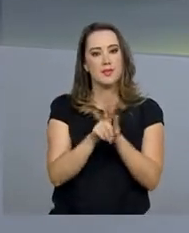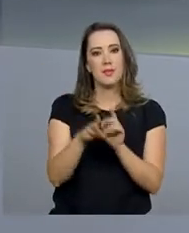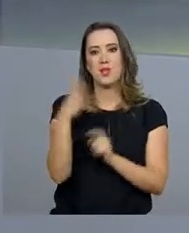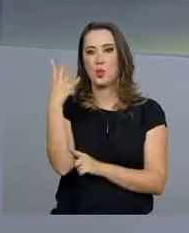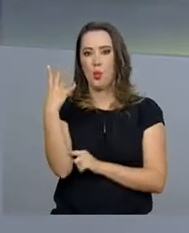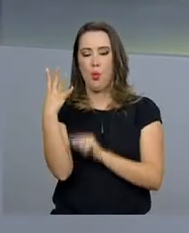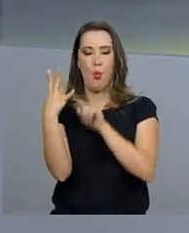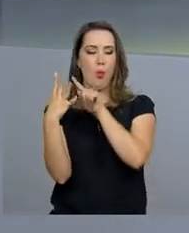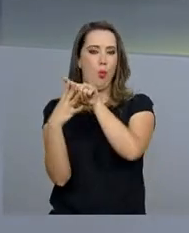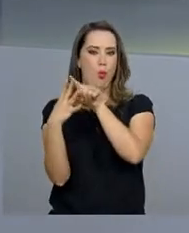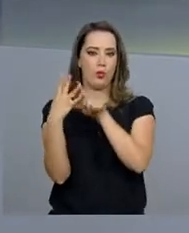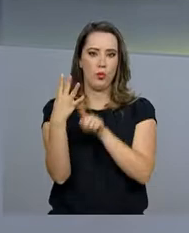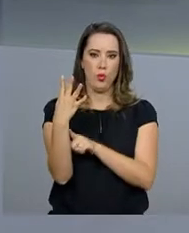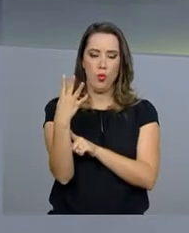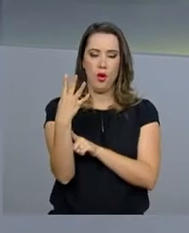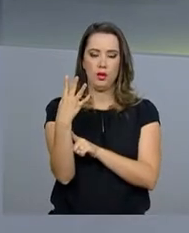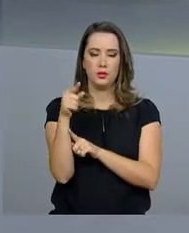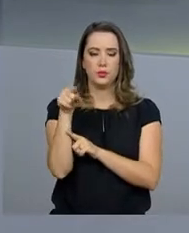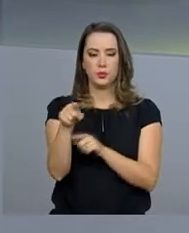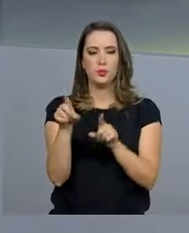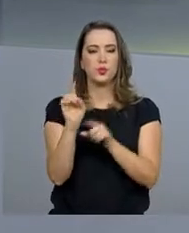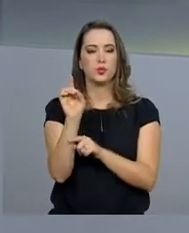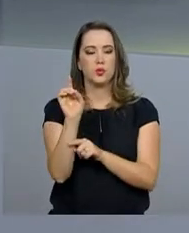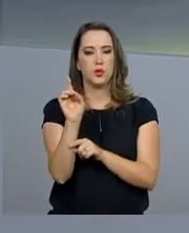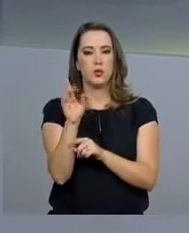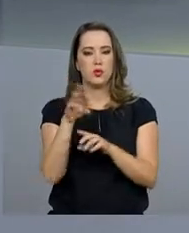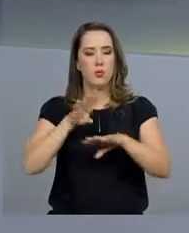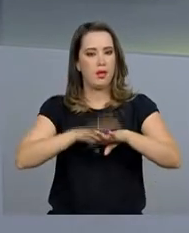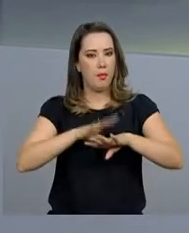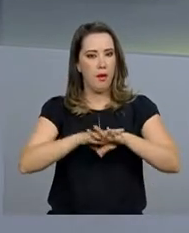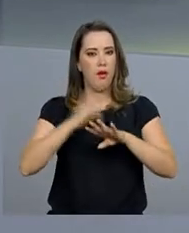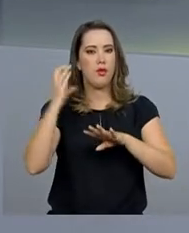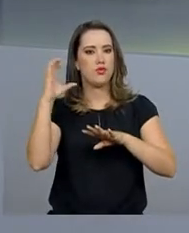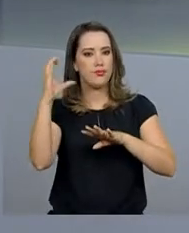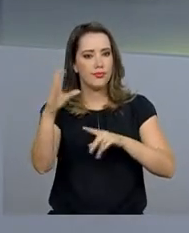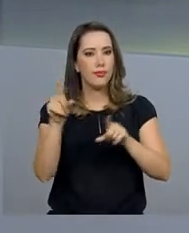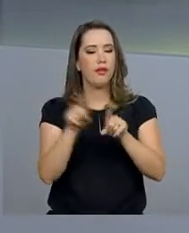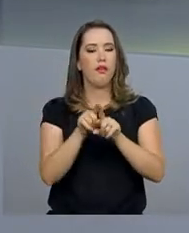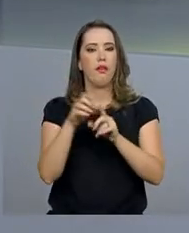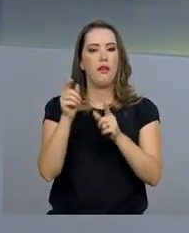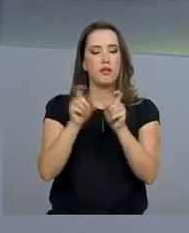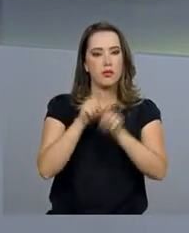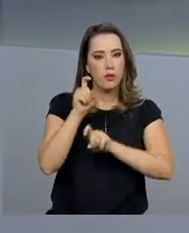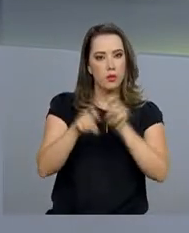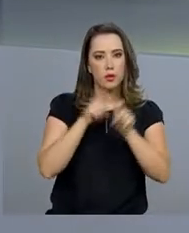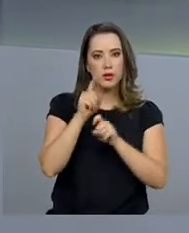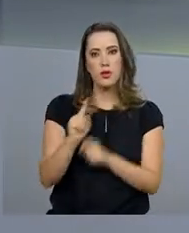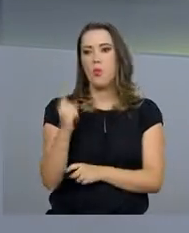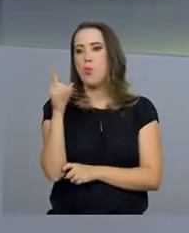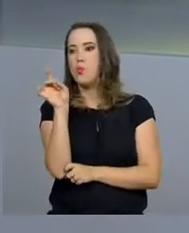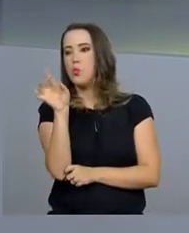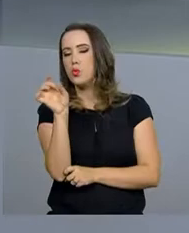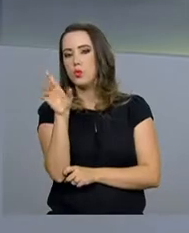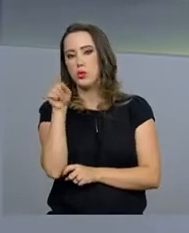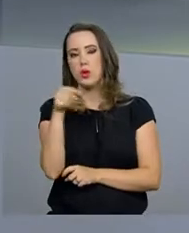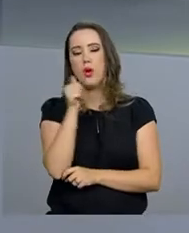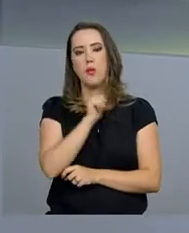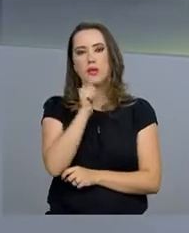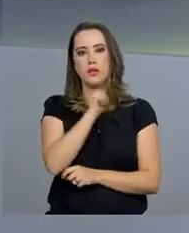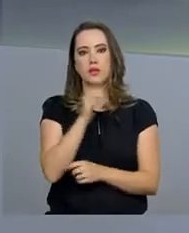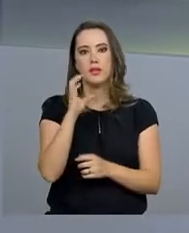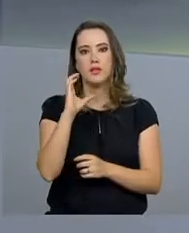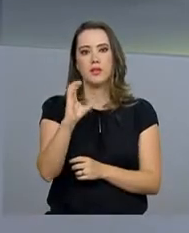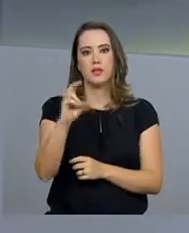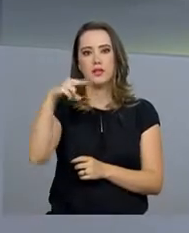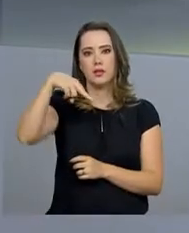matemática, apenas um é escrito por mulheres. Para diminuir essa diferença, o CNPq abre a chamada Meninas